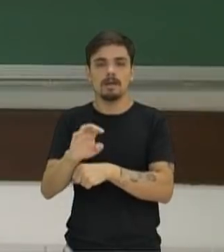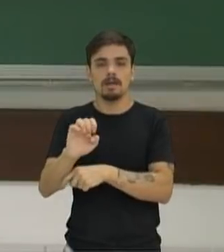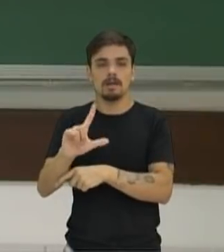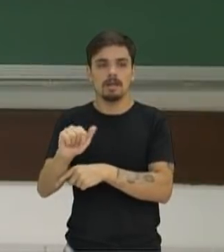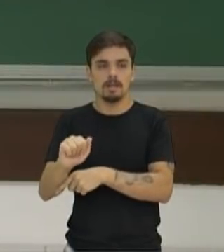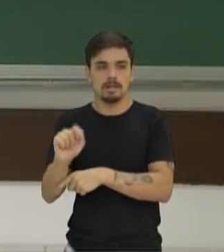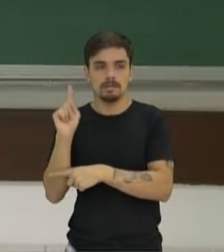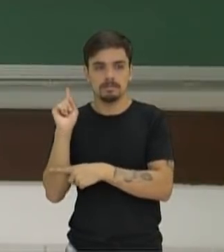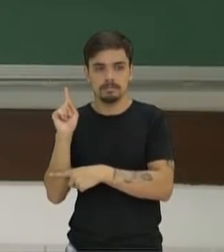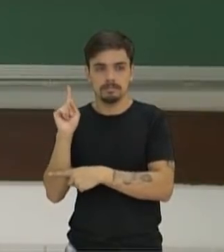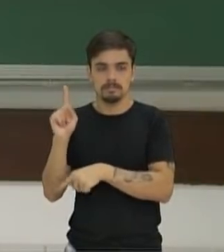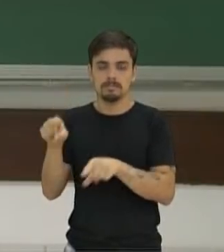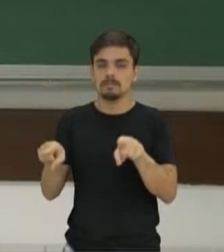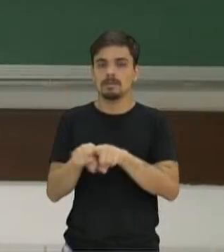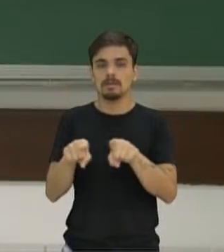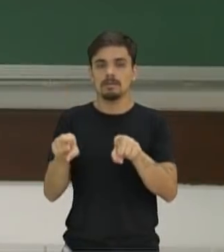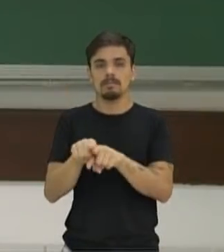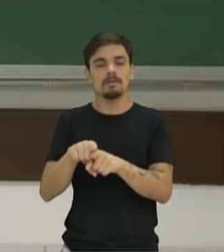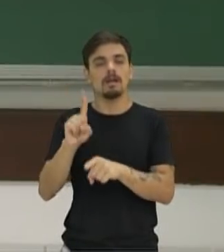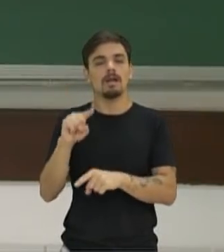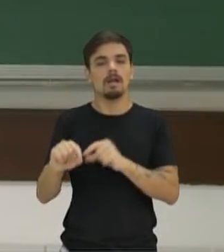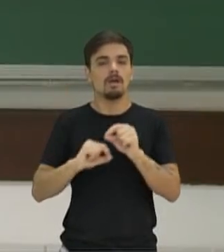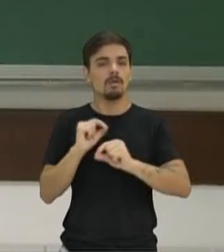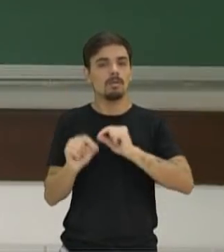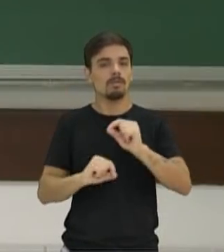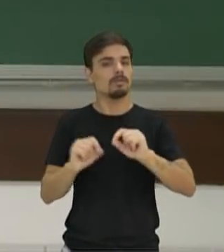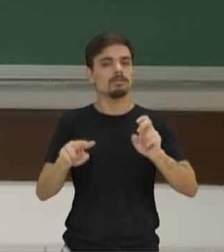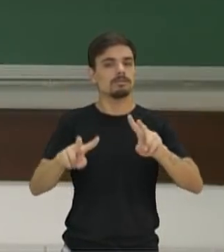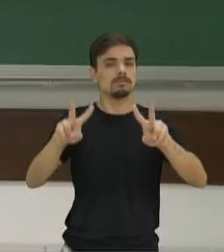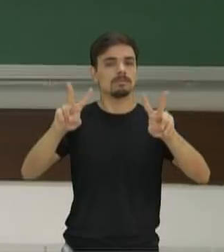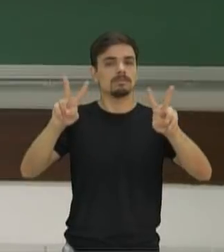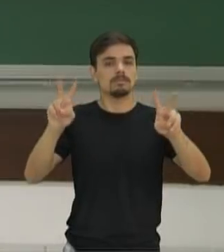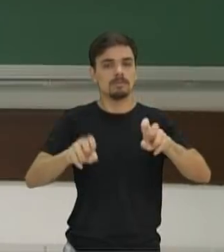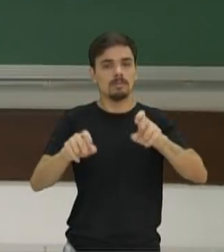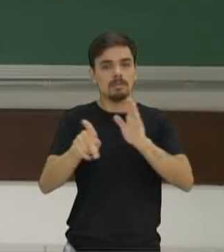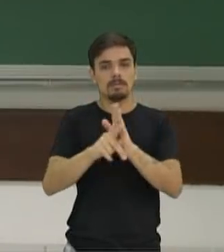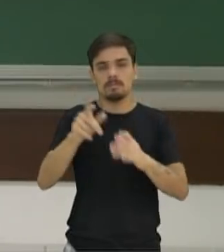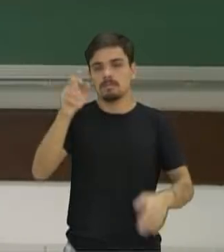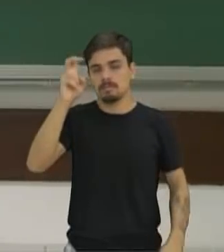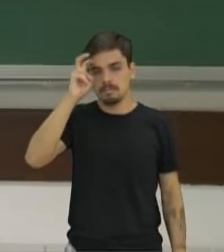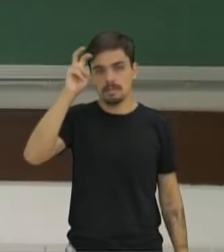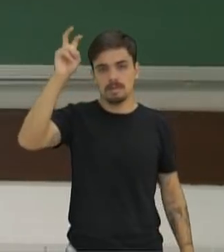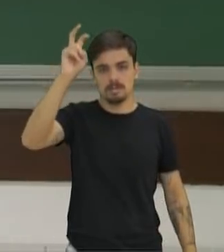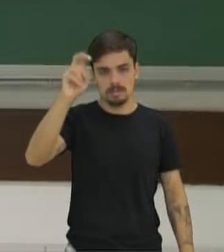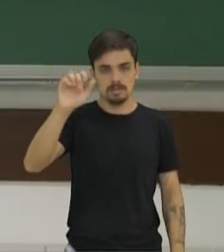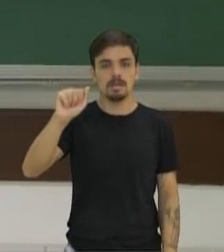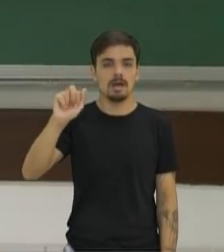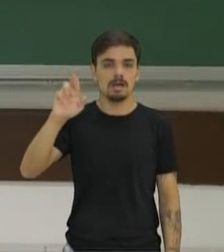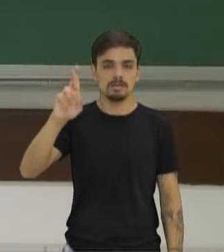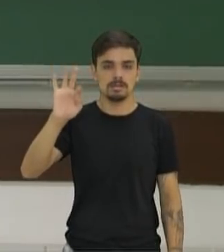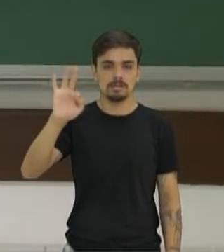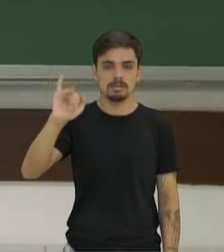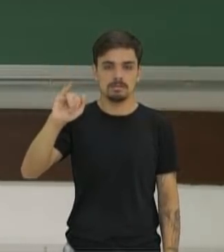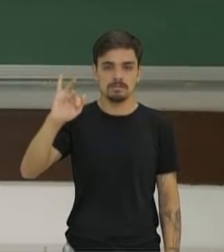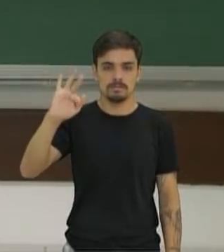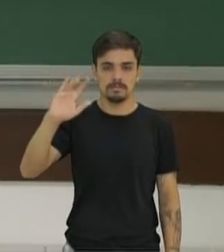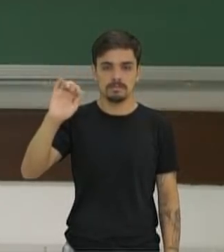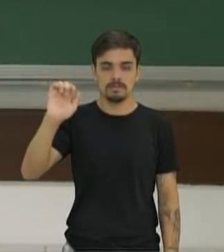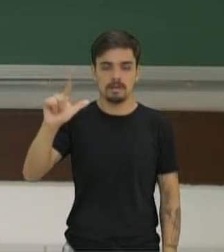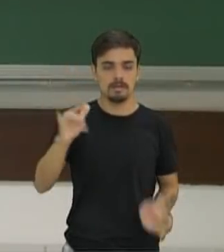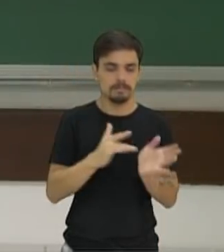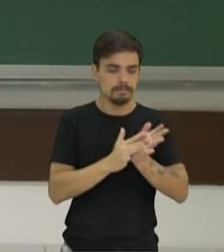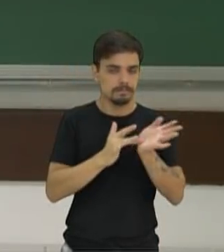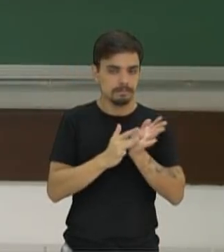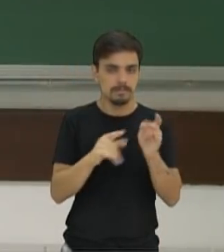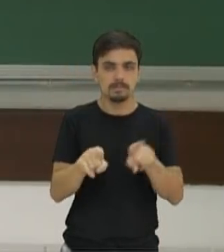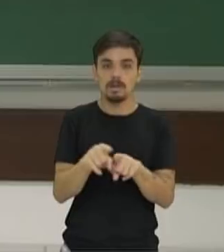Esse filme, Ela, também vai falar dessa inteligência artificial. Então, são dicas bem interessantes se